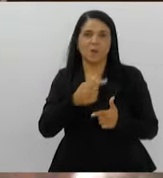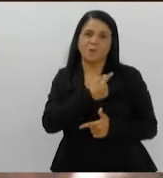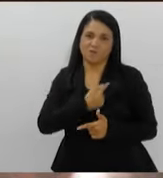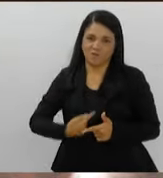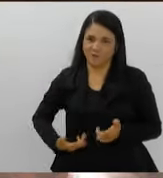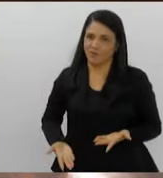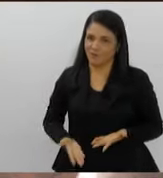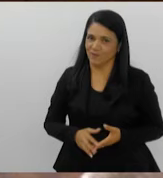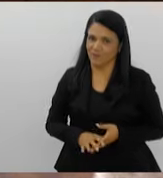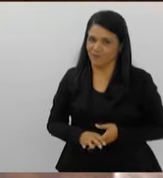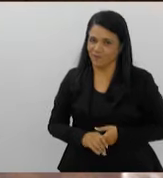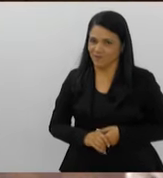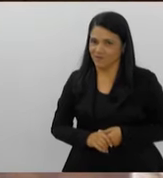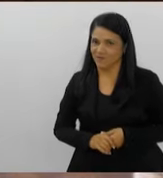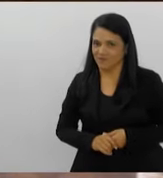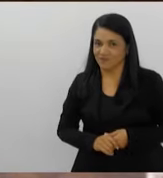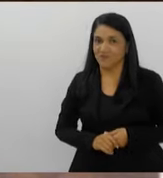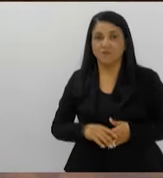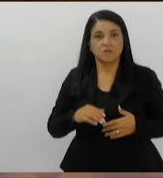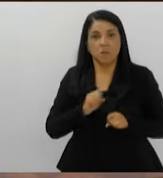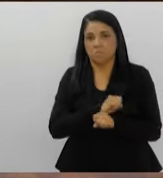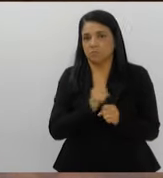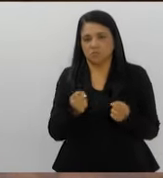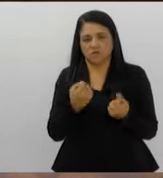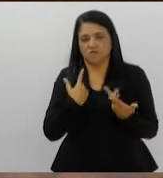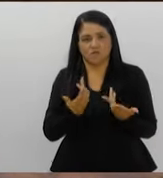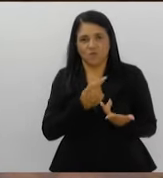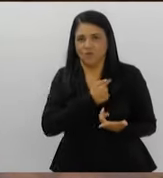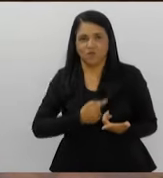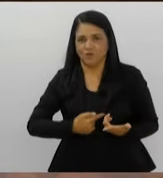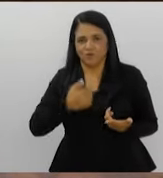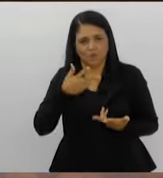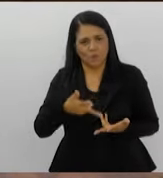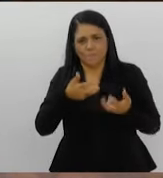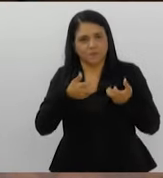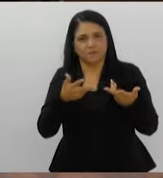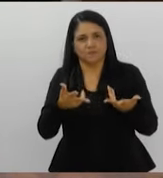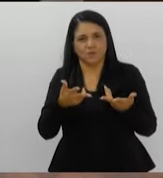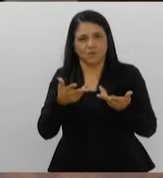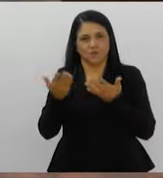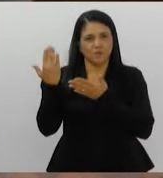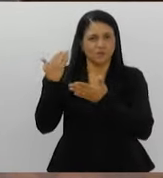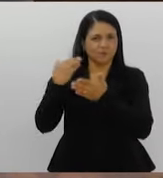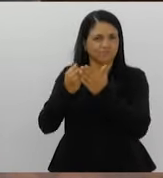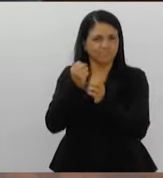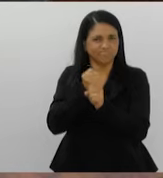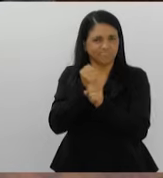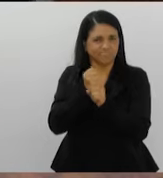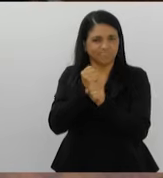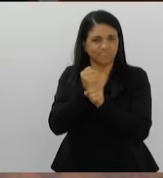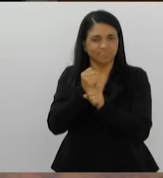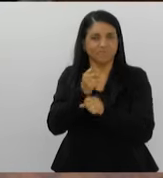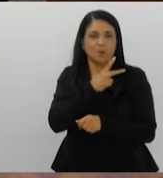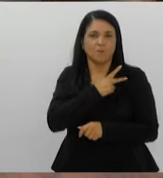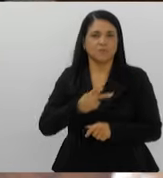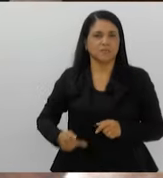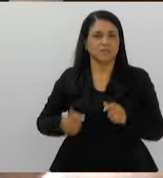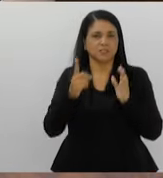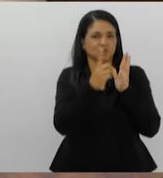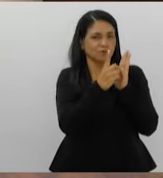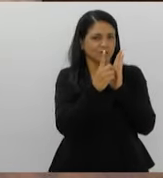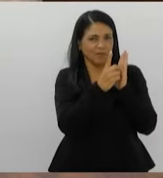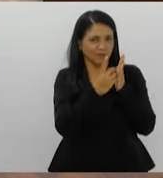governador. O nosso governador, não é possível que ele não está enxergando, desde a época de presidente do Detro